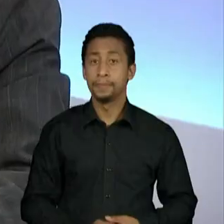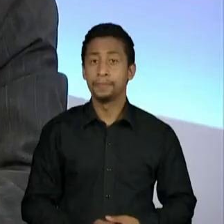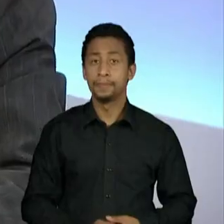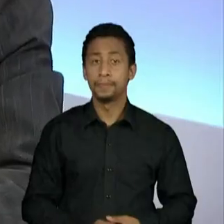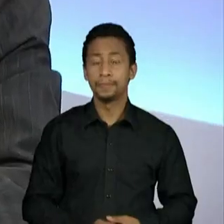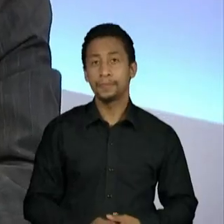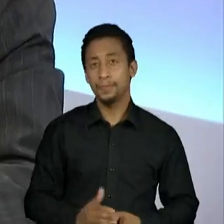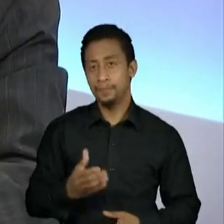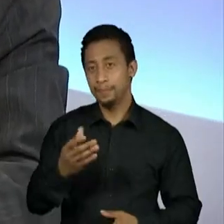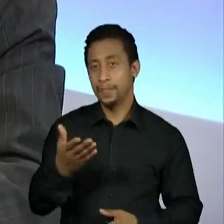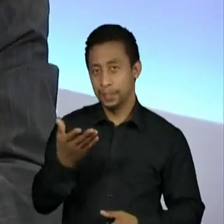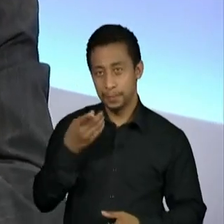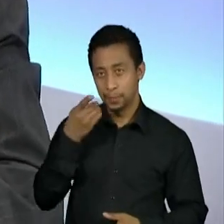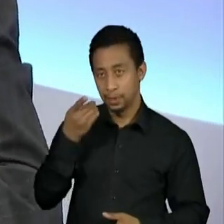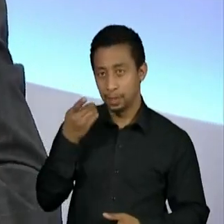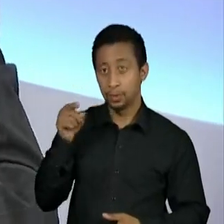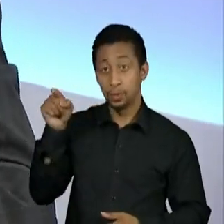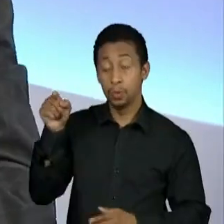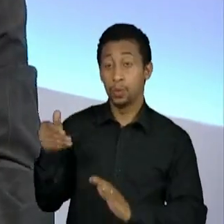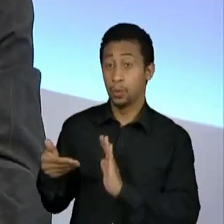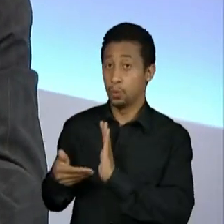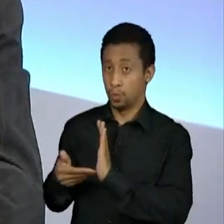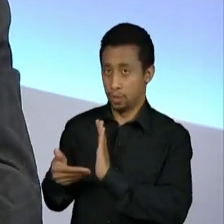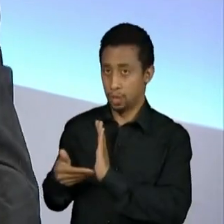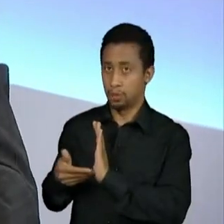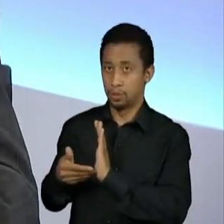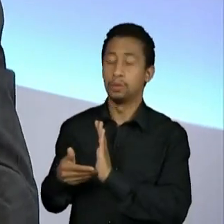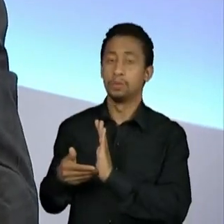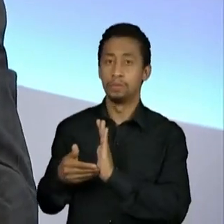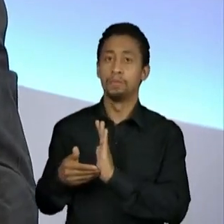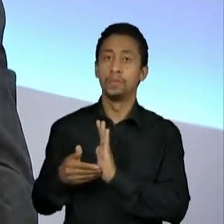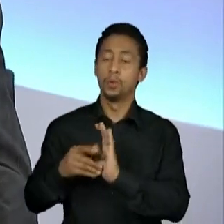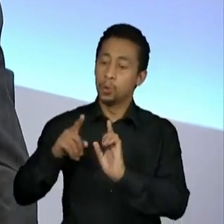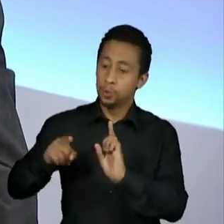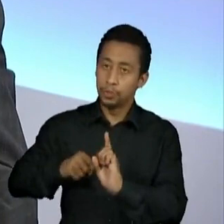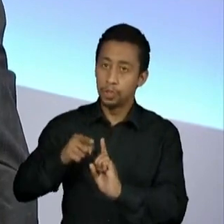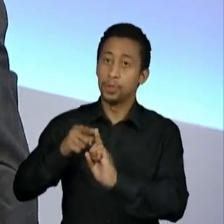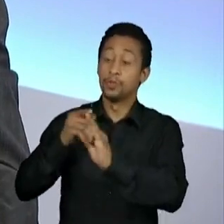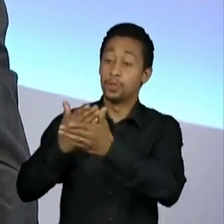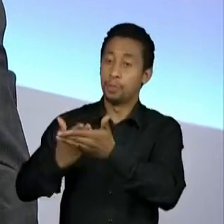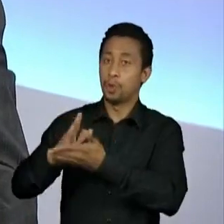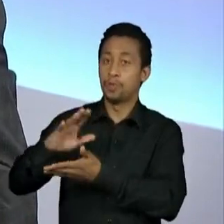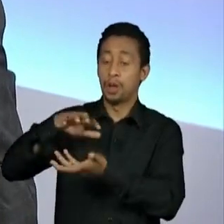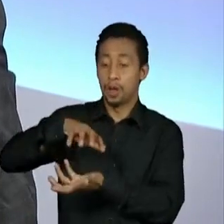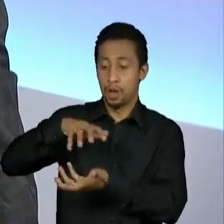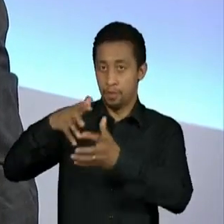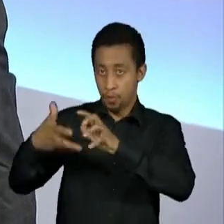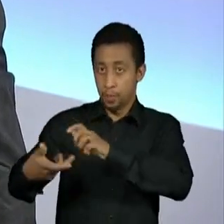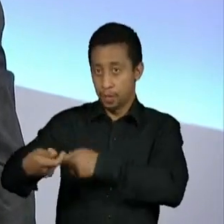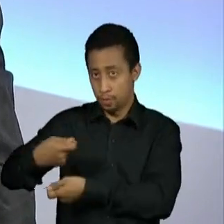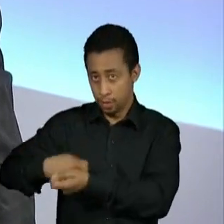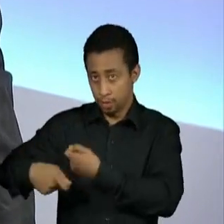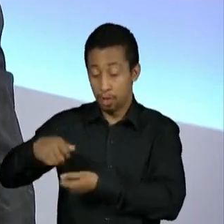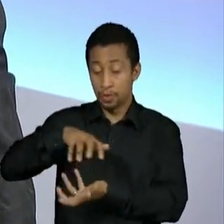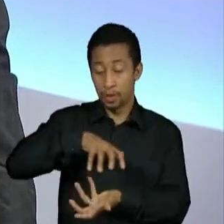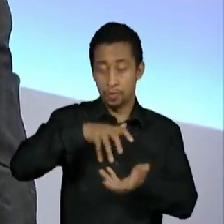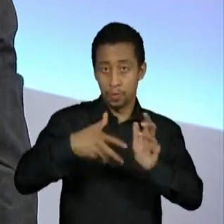Deputado, o Congresso não conseguiu cumprir a meta de aprovar as duas reformas, administrativa e tributária,